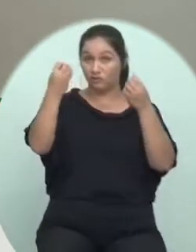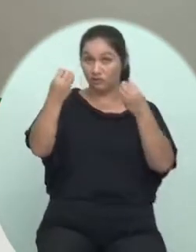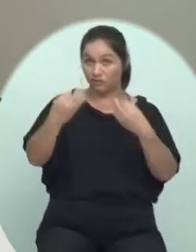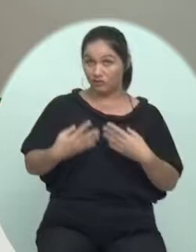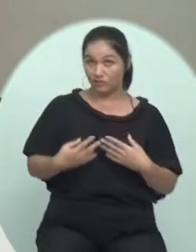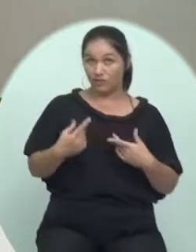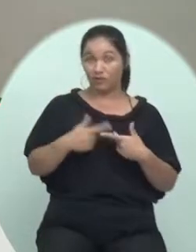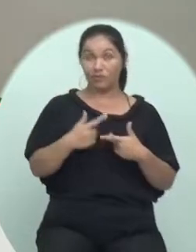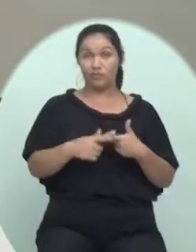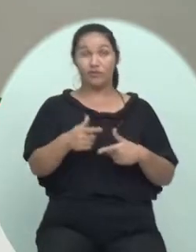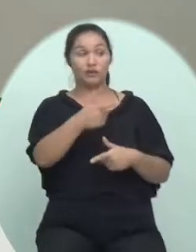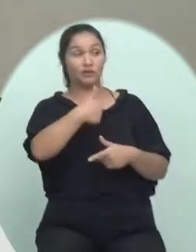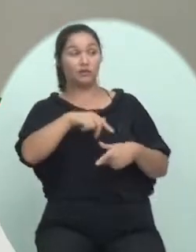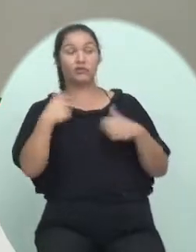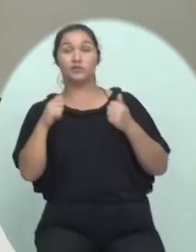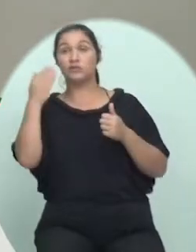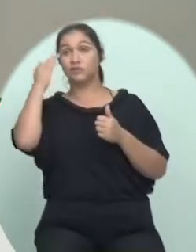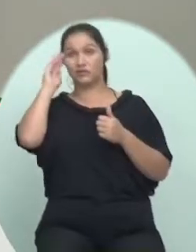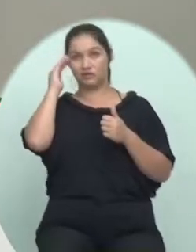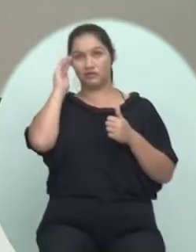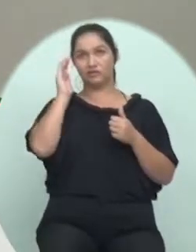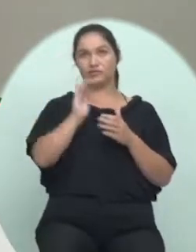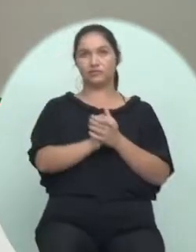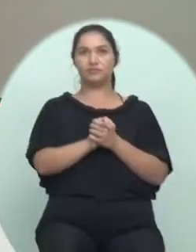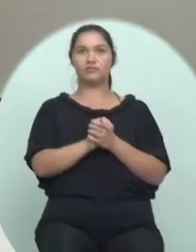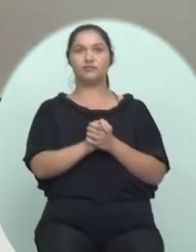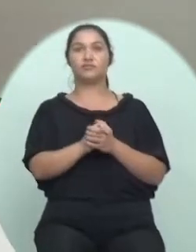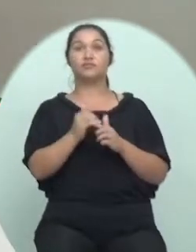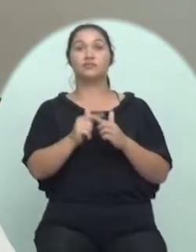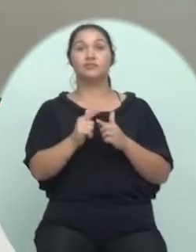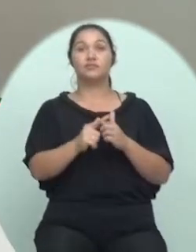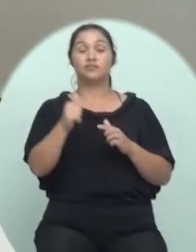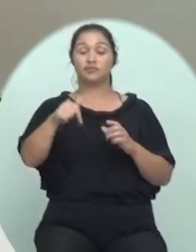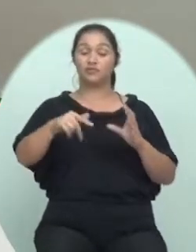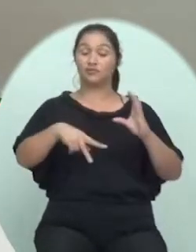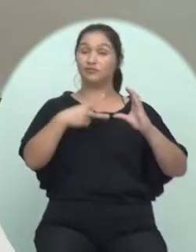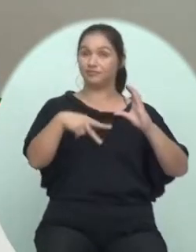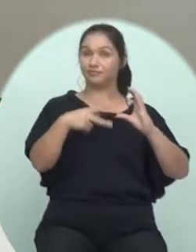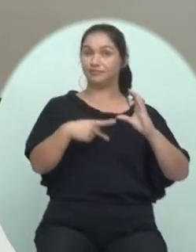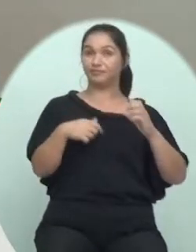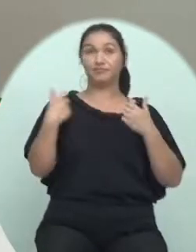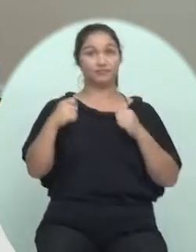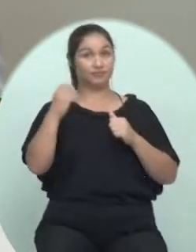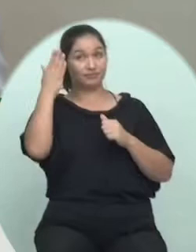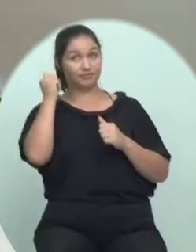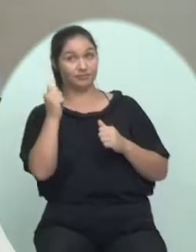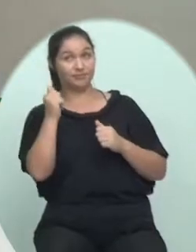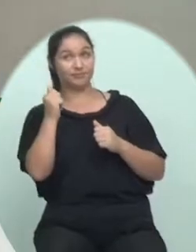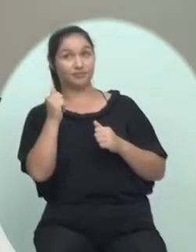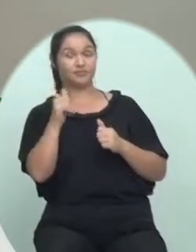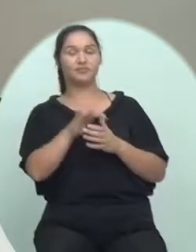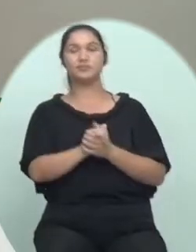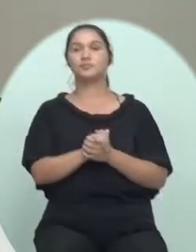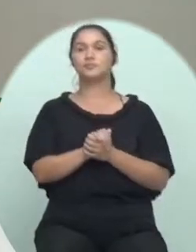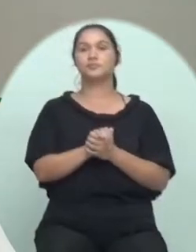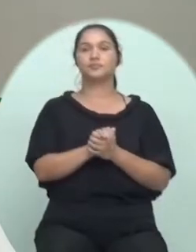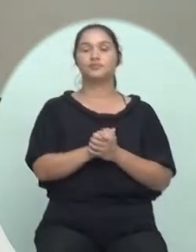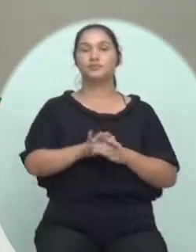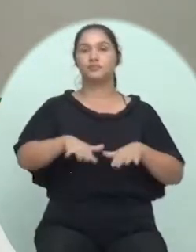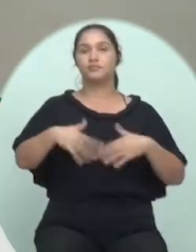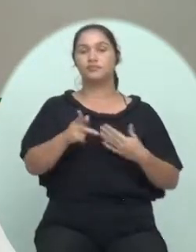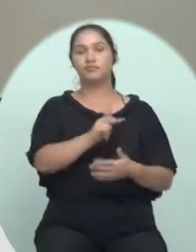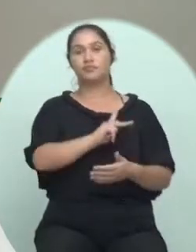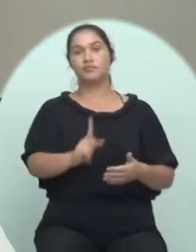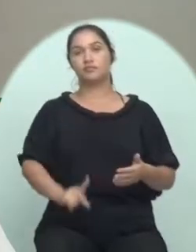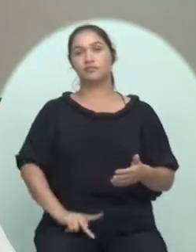também se familiarizar com essas expressões. Afinal, é uma casa legislativa, não é verdade? Então, senhor presidente, por conta